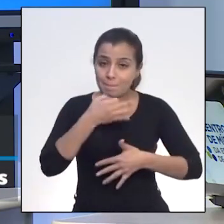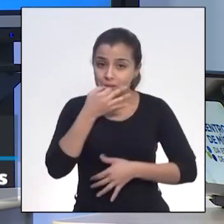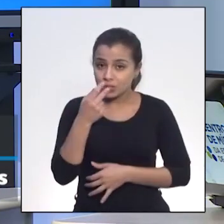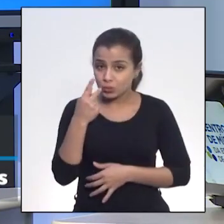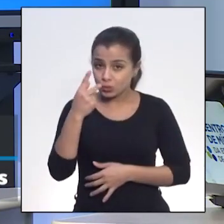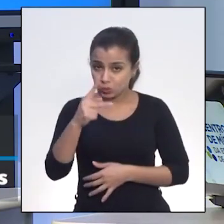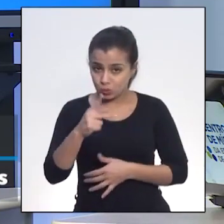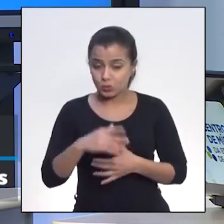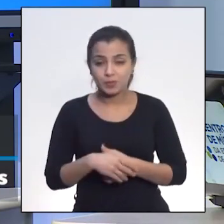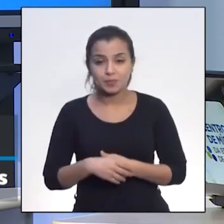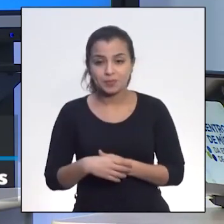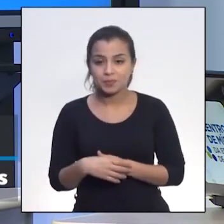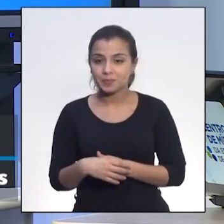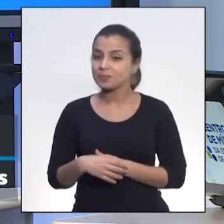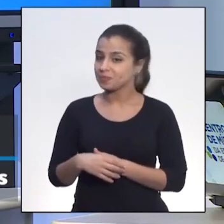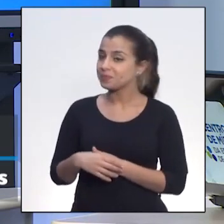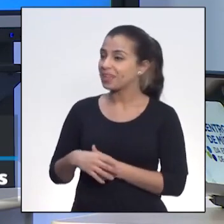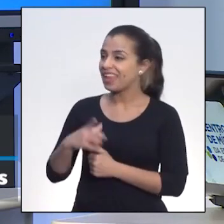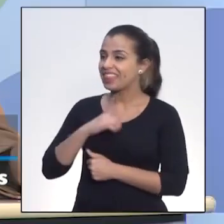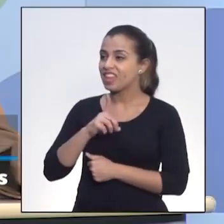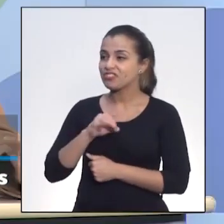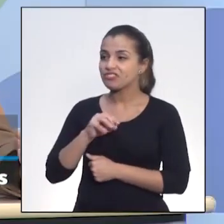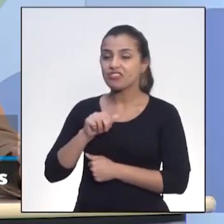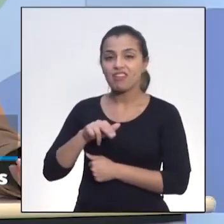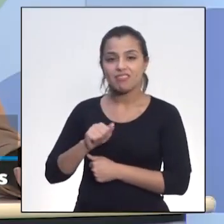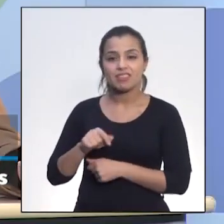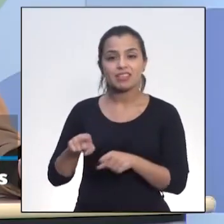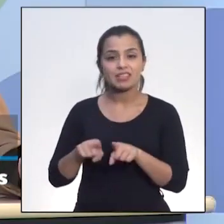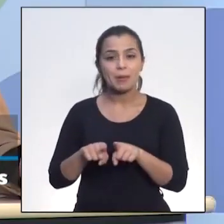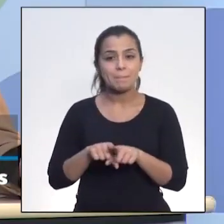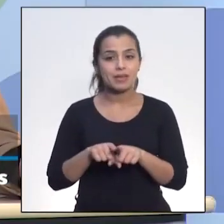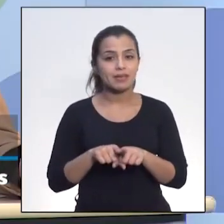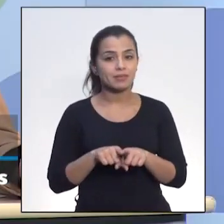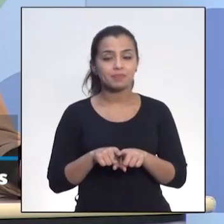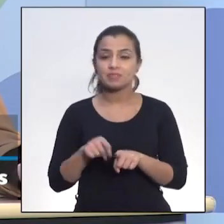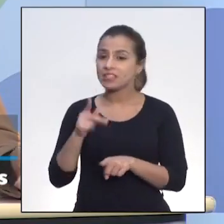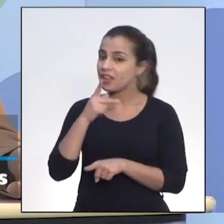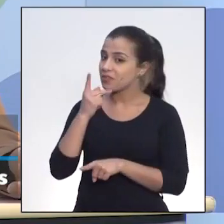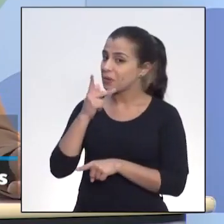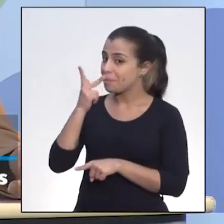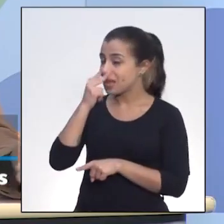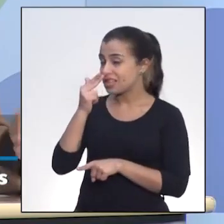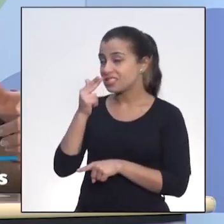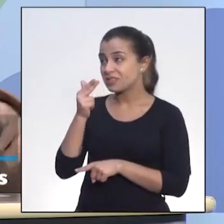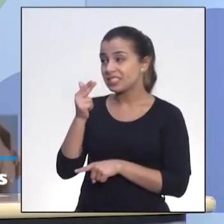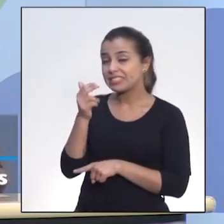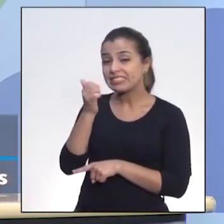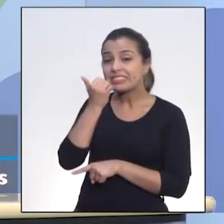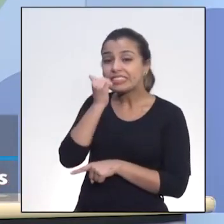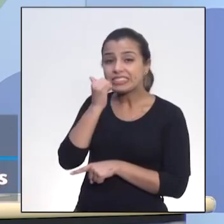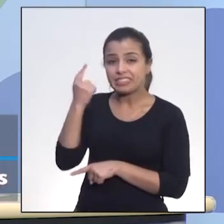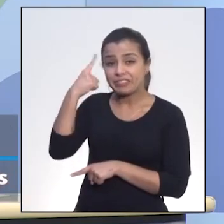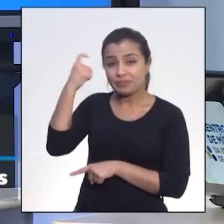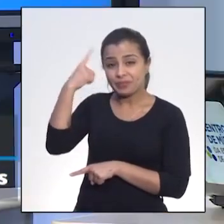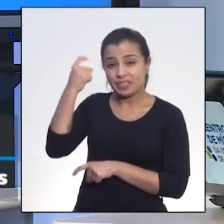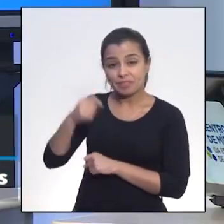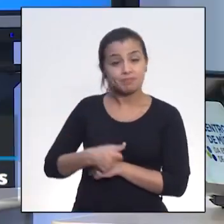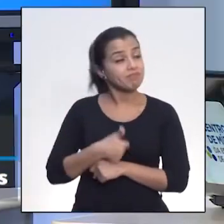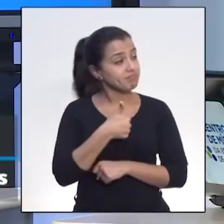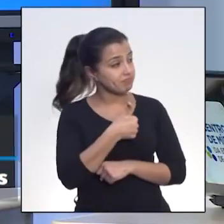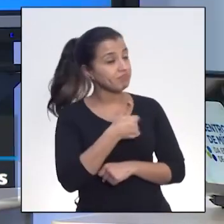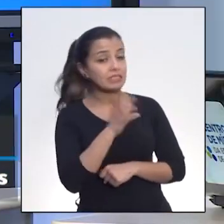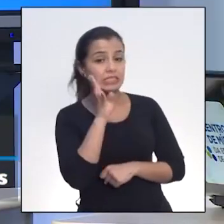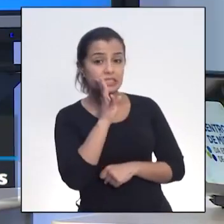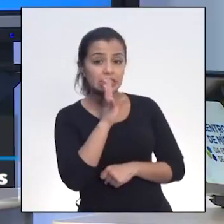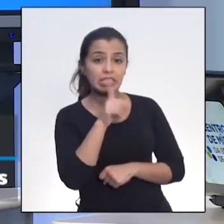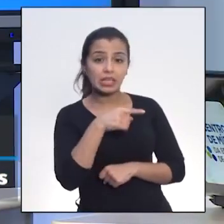estruturando a sua resenha crítica. Tem a Diana também que diz que está mais para ficção científica. Olha, é uma opinião. Ela diz. Bacana, ela precisaria